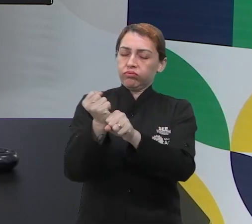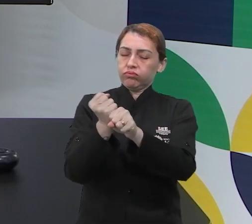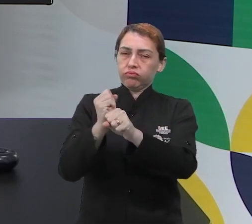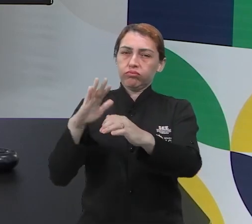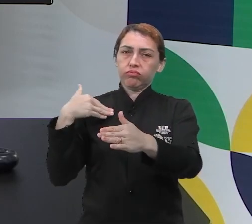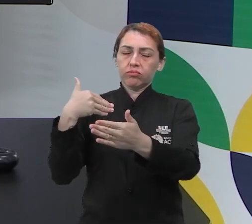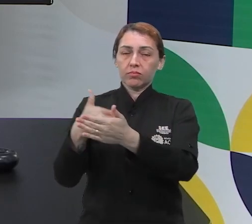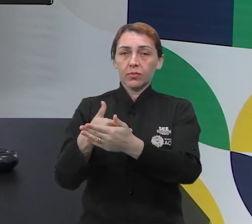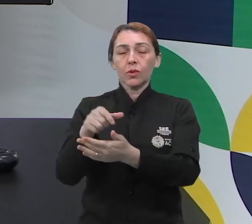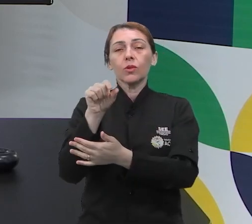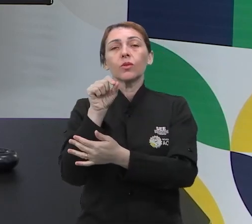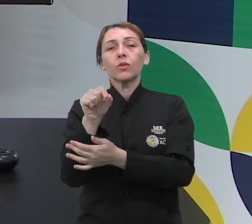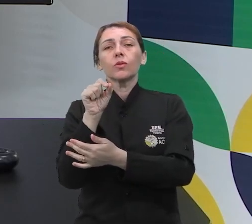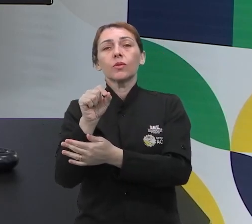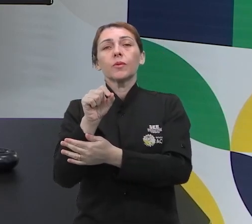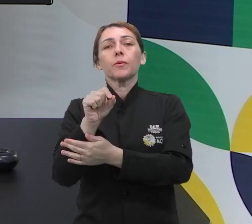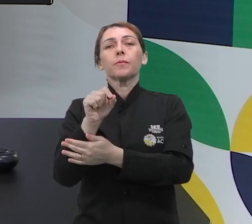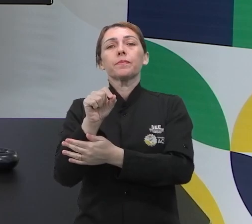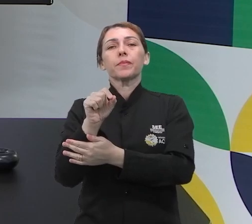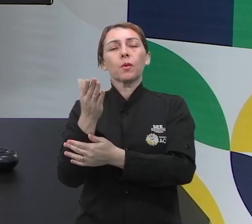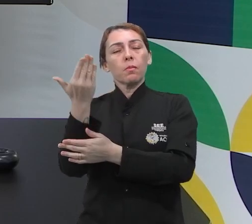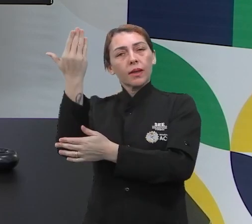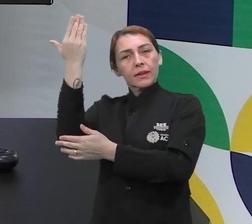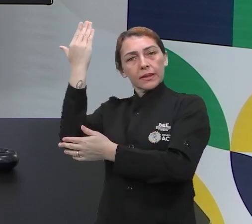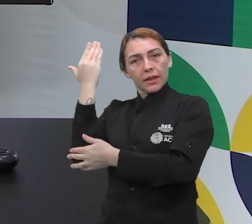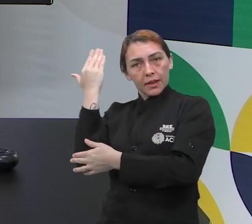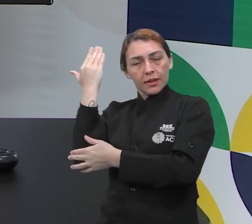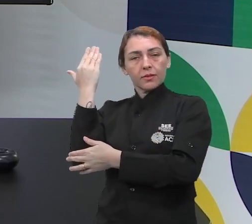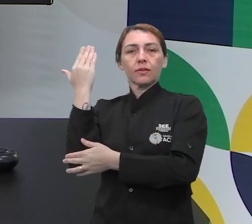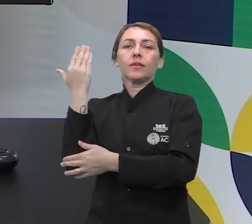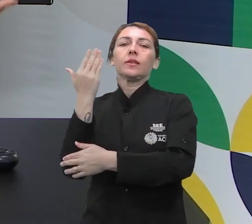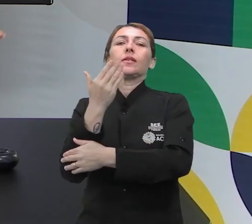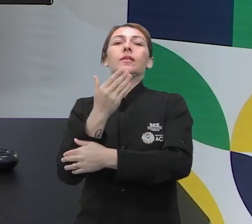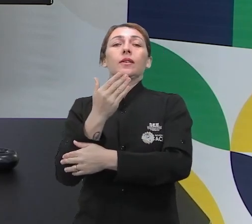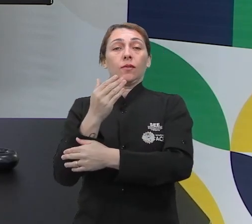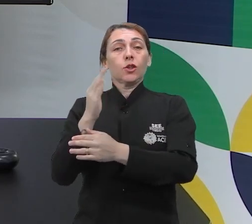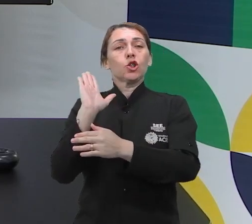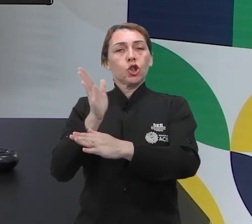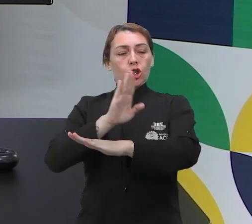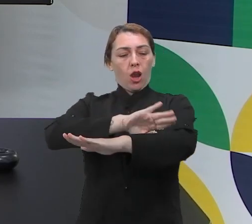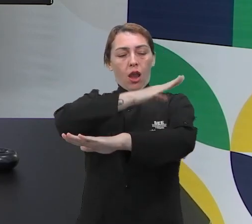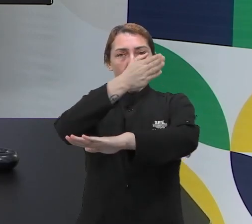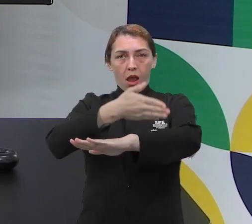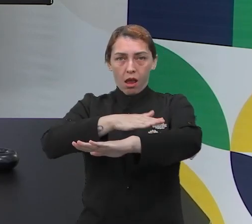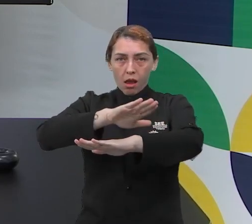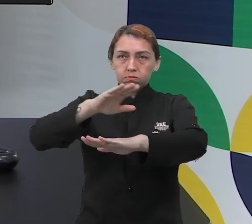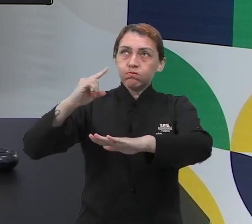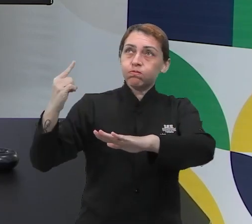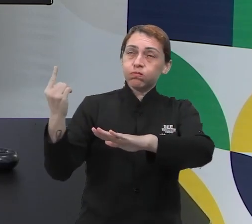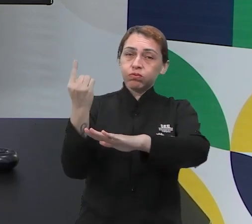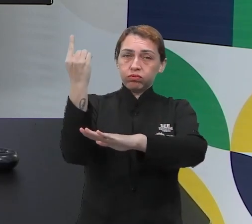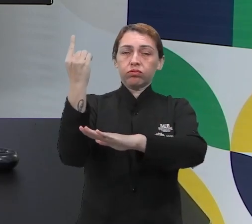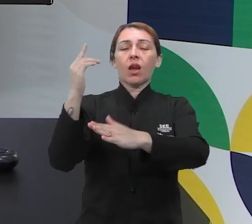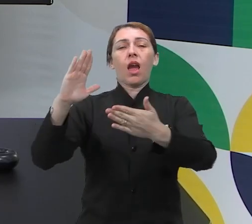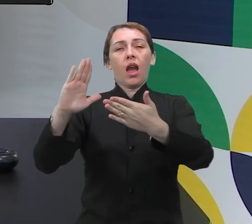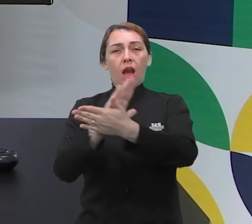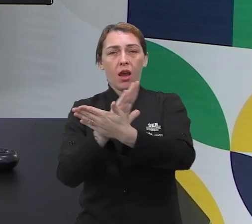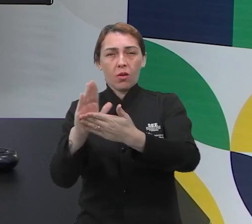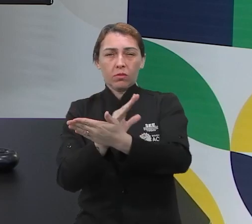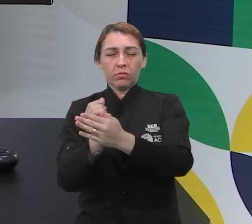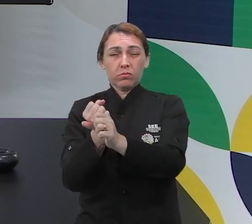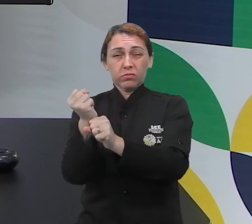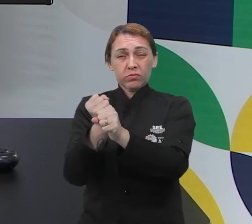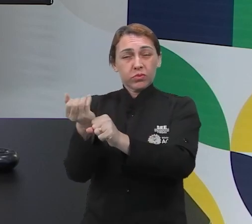distante, através das... No passado, né, esse planalto ele foi uma montanha bem... alguns milhares de